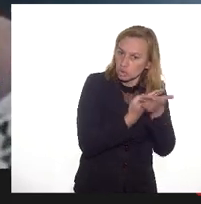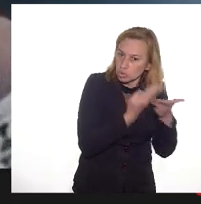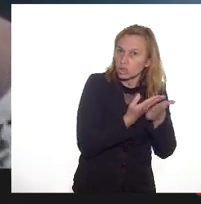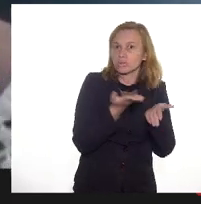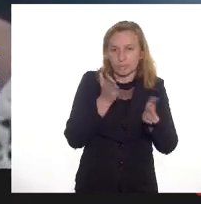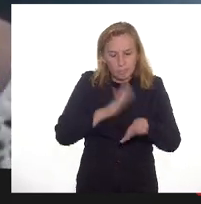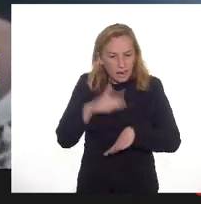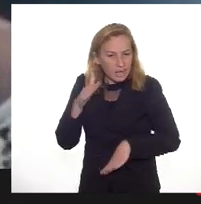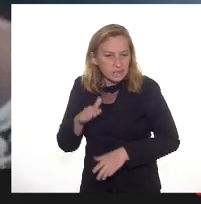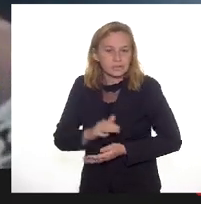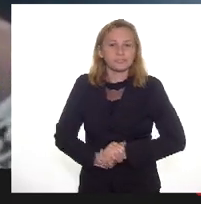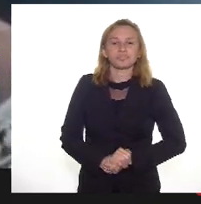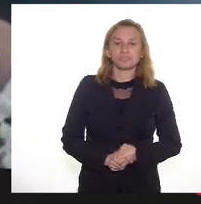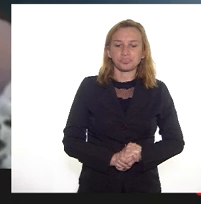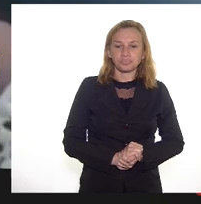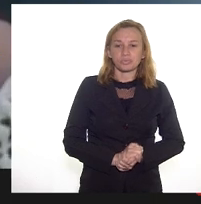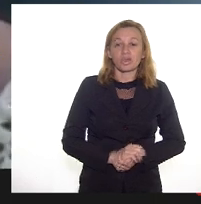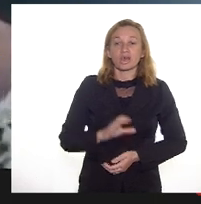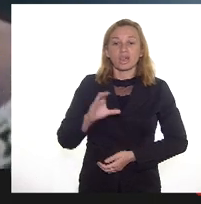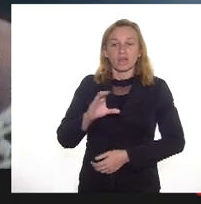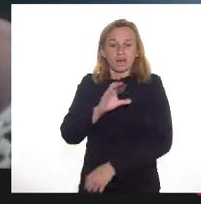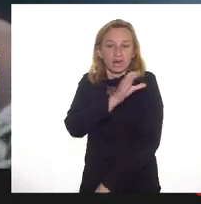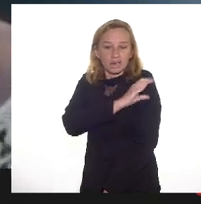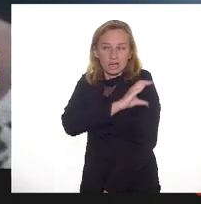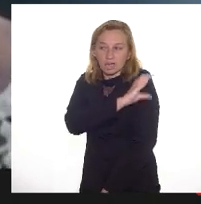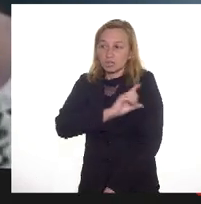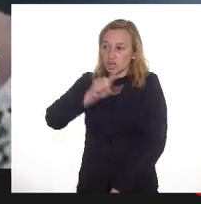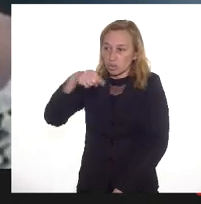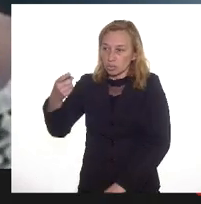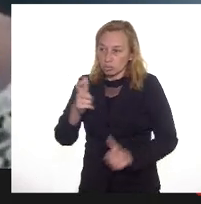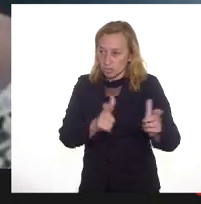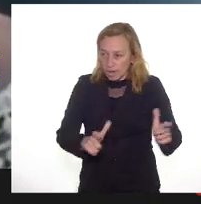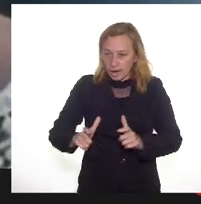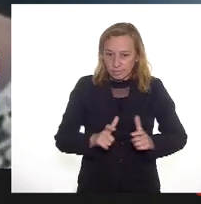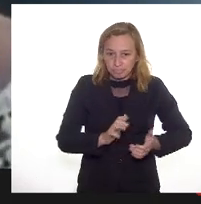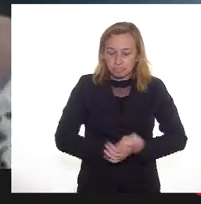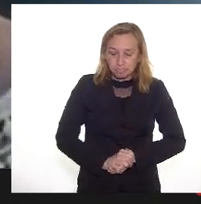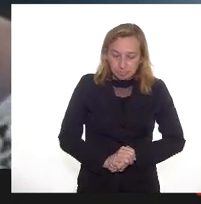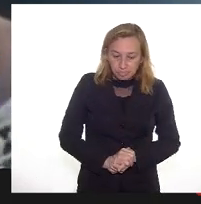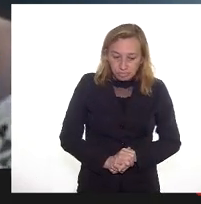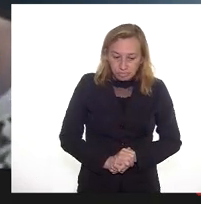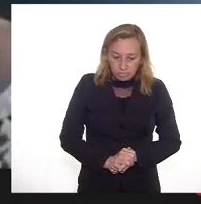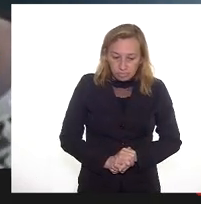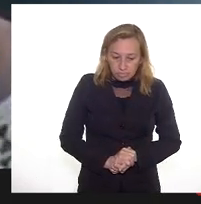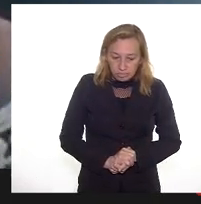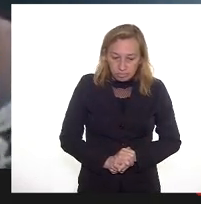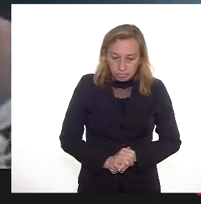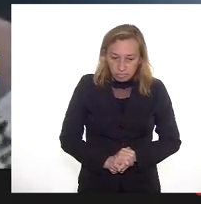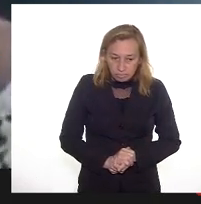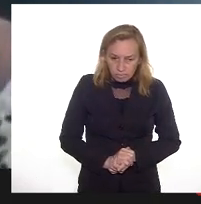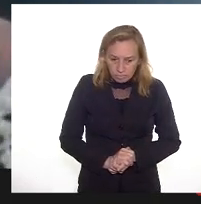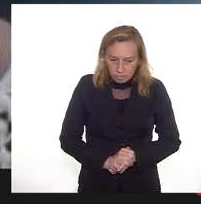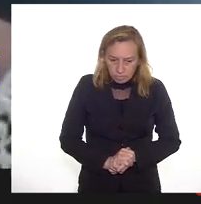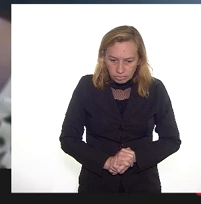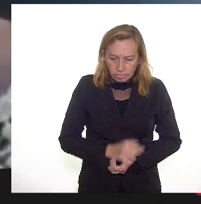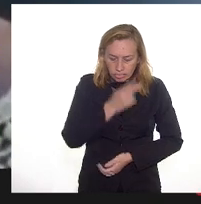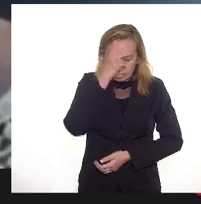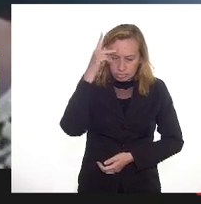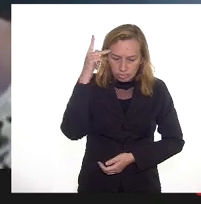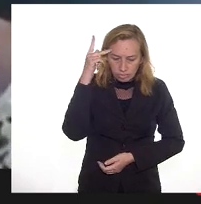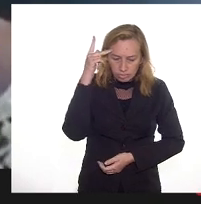falar sobre campus, que é um outro cenário, e por sujeitos que têm sido